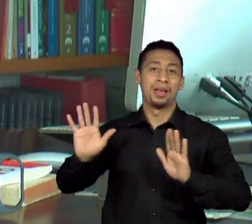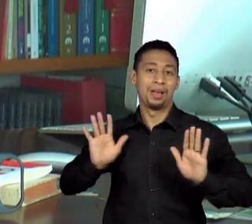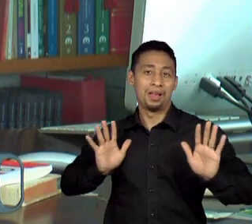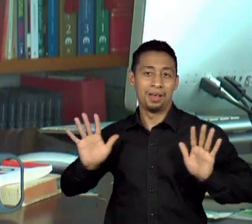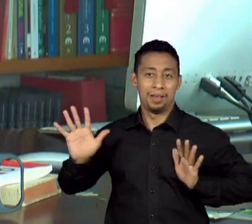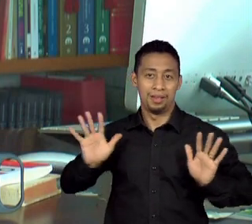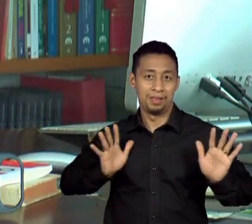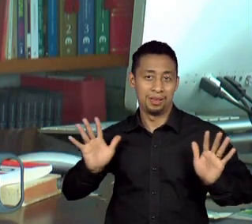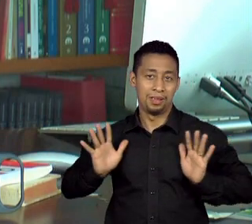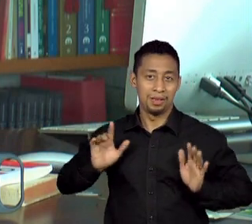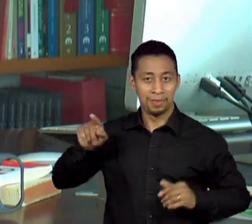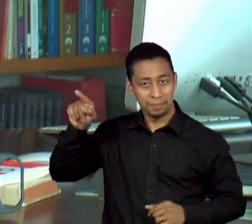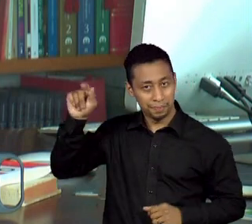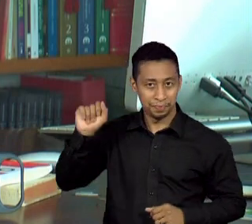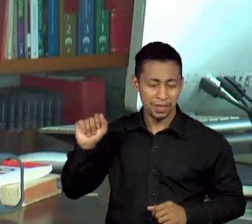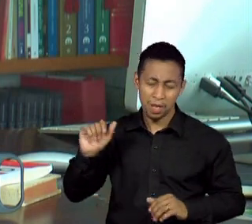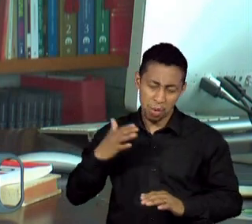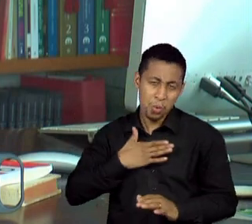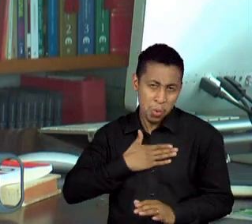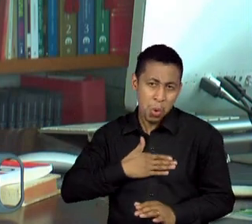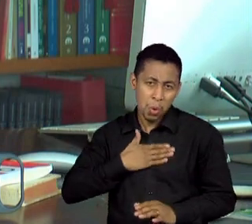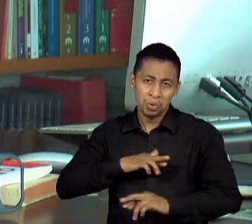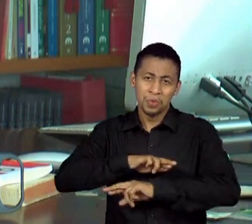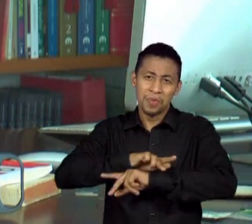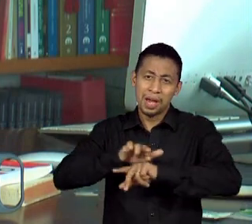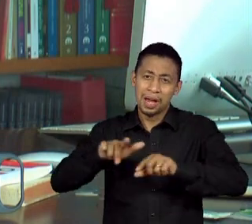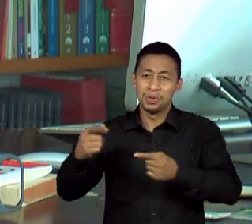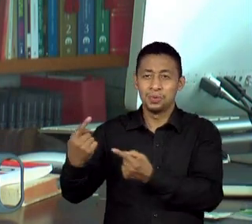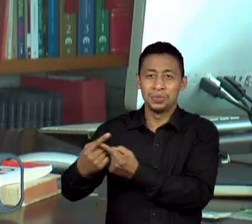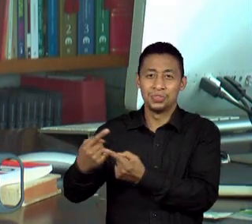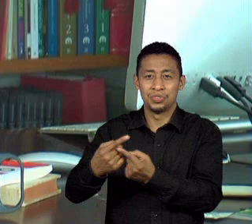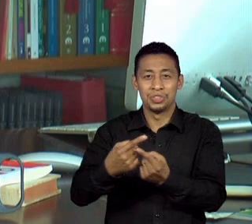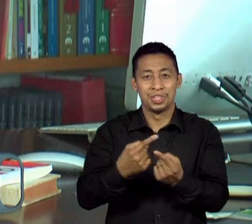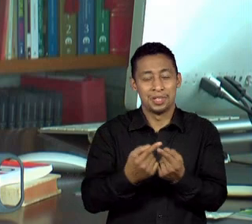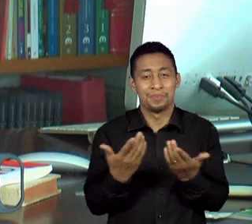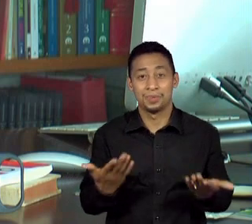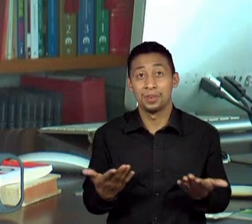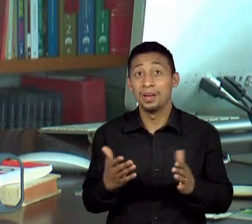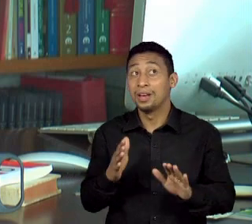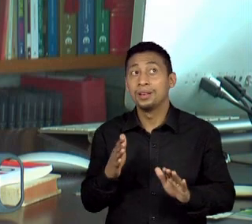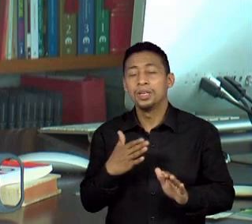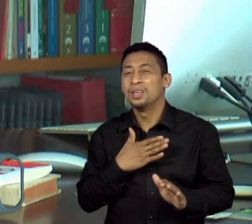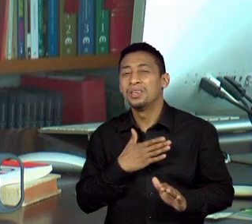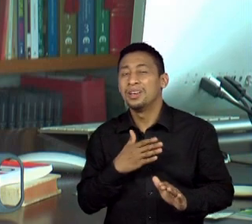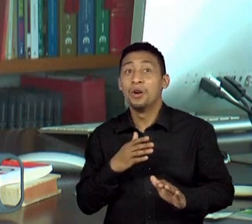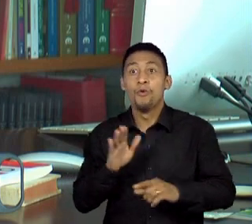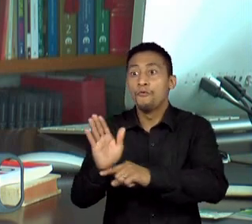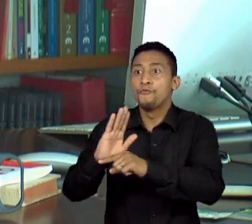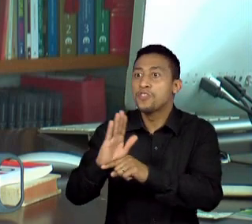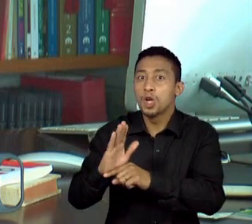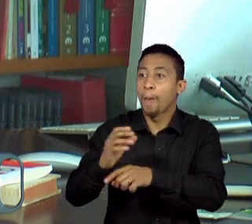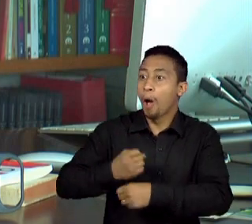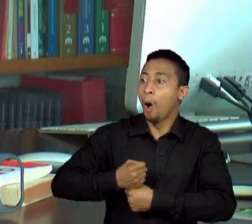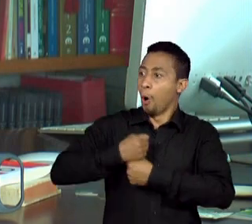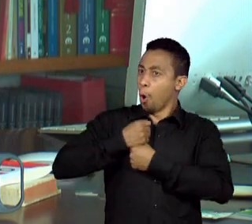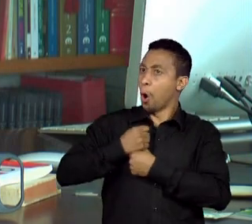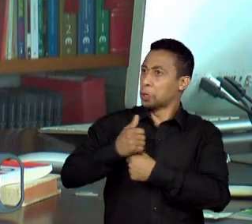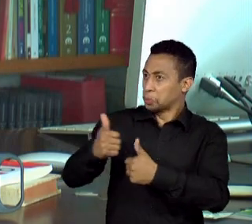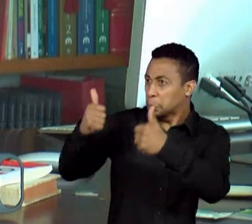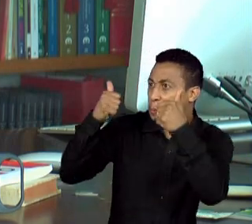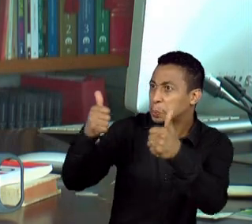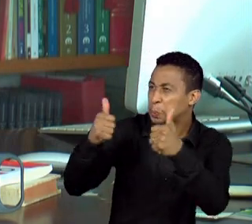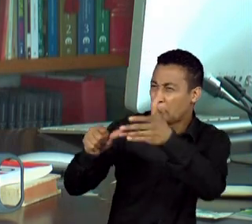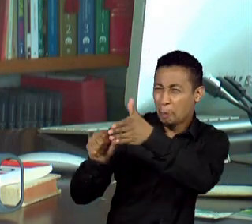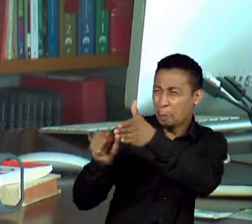gosto de vários tipos de narrativa. Eu não gosto muito do filme que ganha o Oscar, o primeiro,